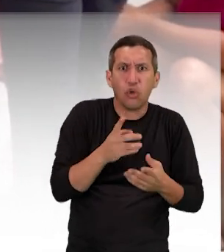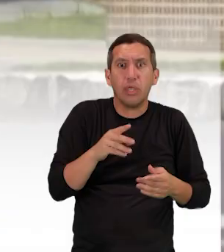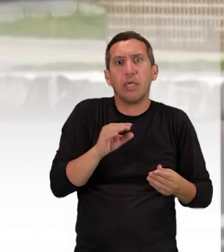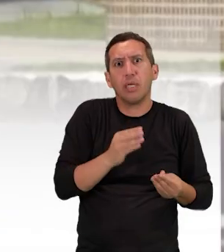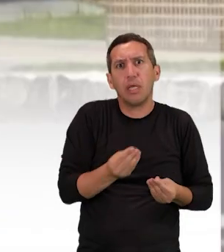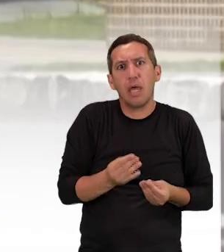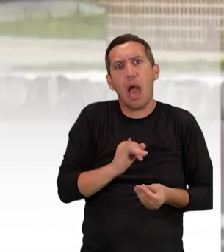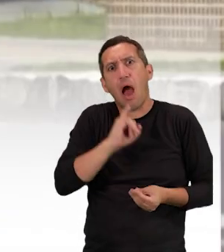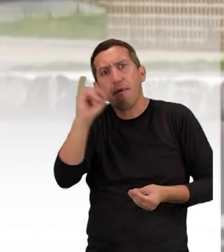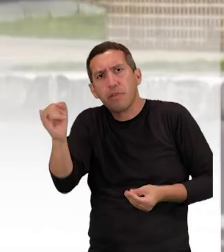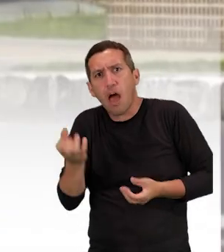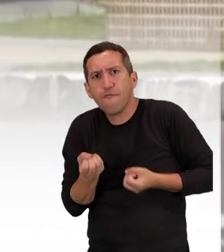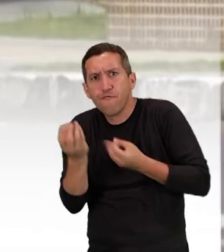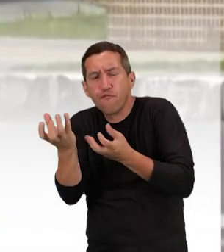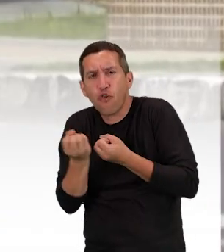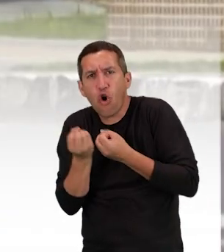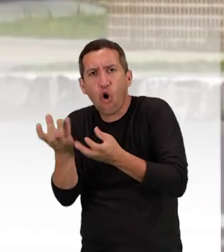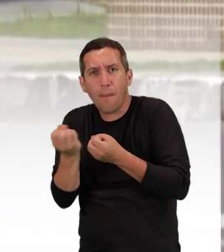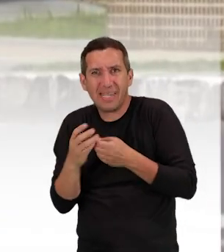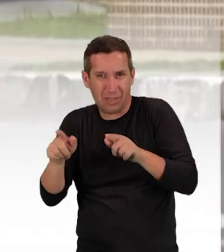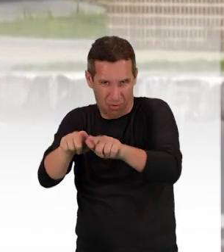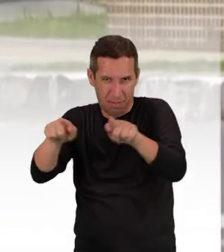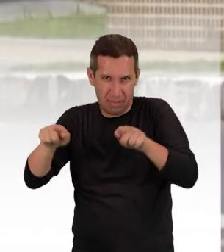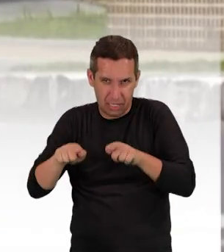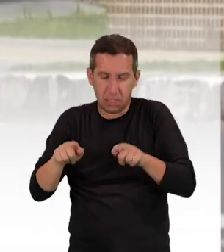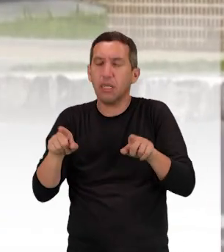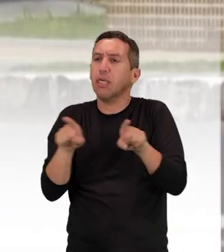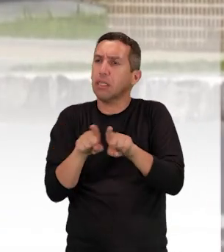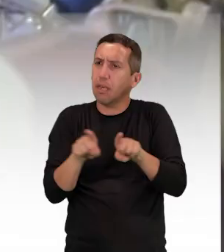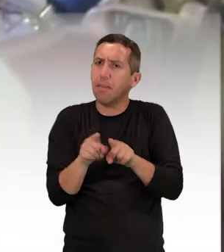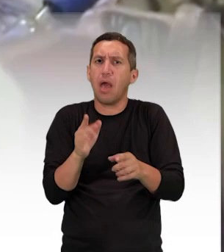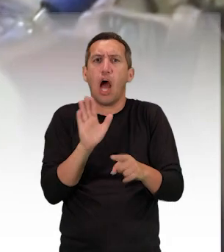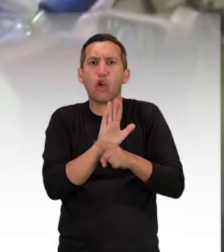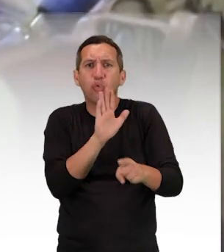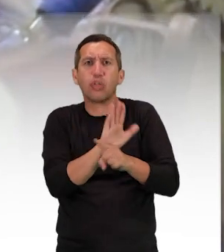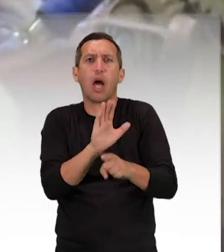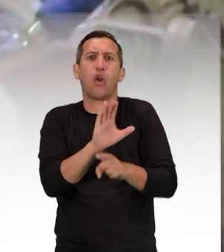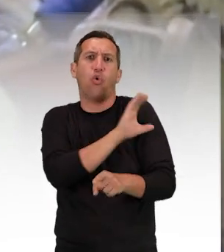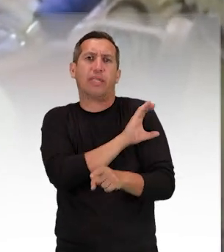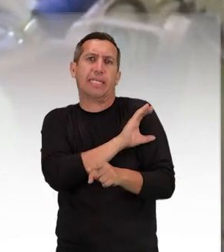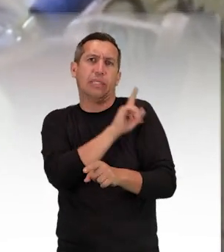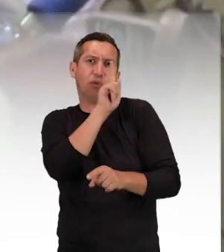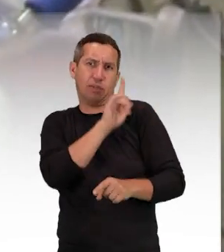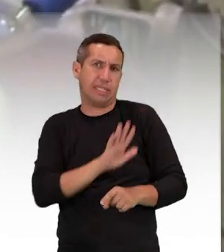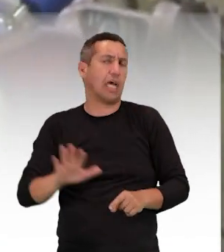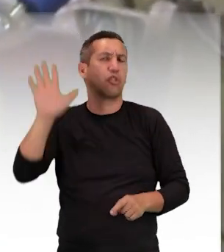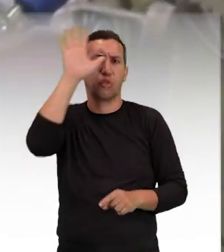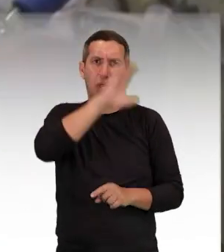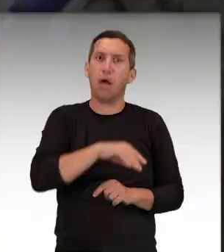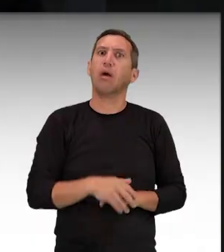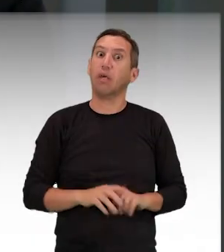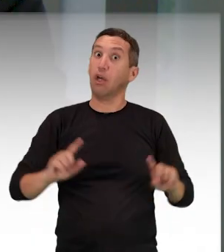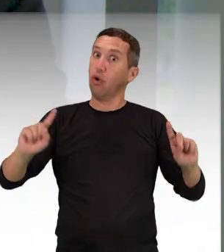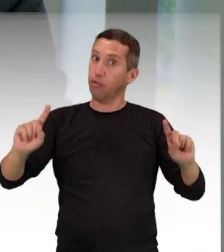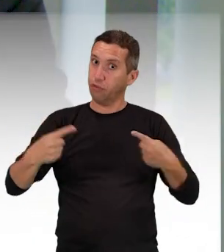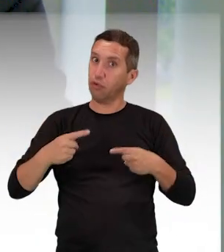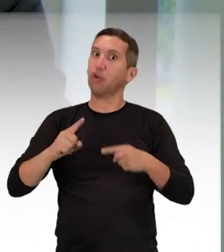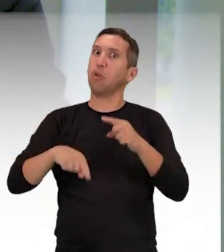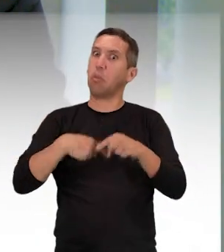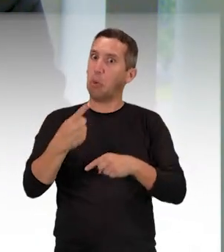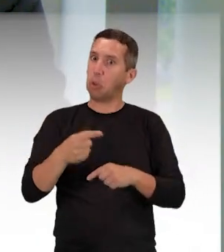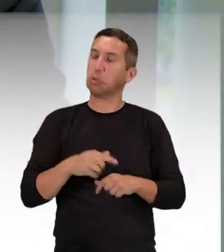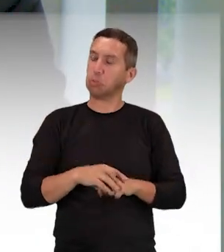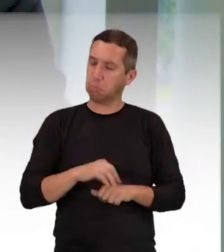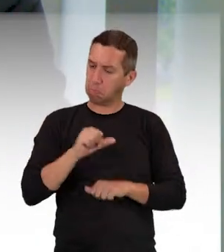estados, levar informações tanto às pontas quanto ao GIAC e auxiliar na coordenação do trabalho nacional. Um desafio